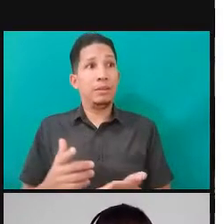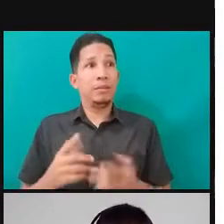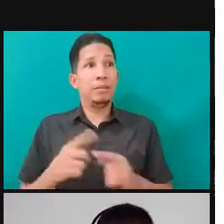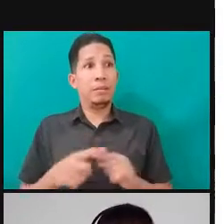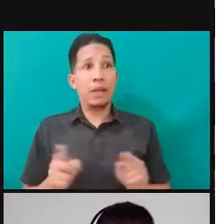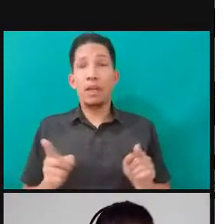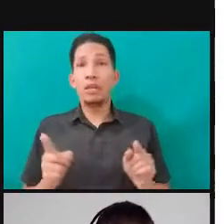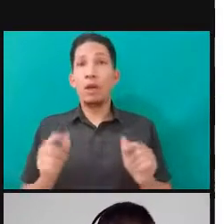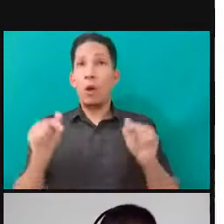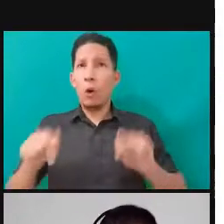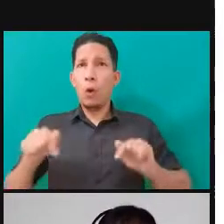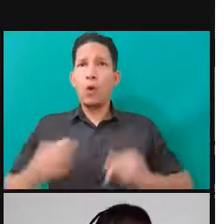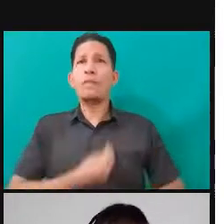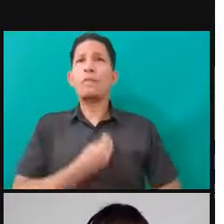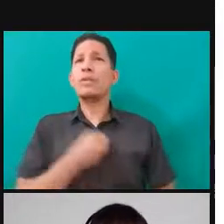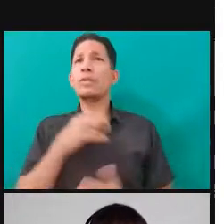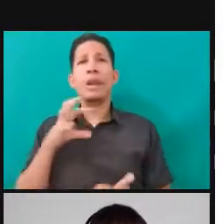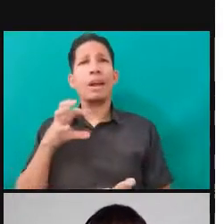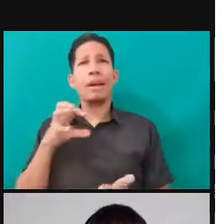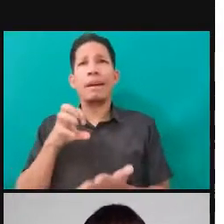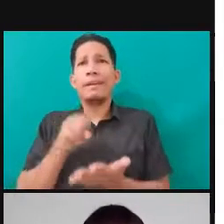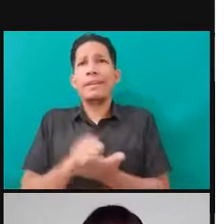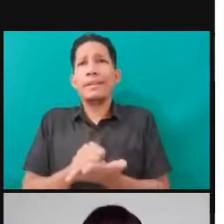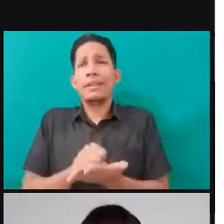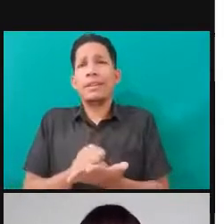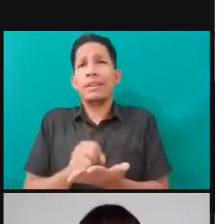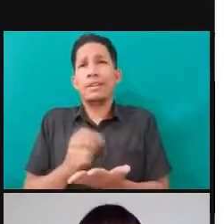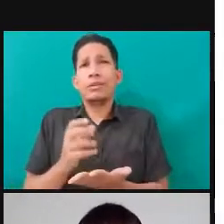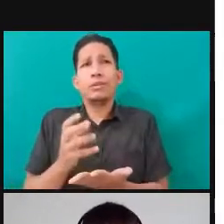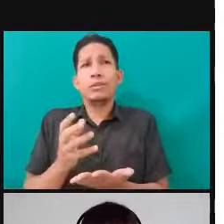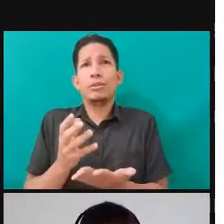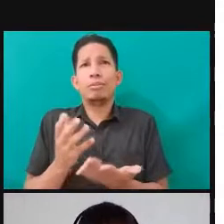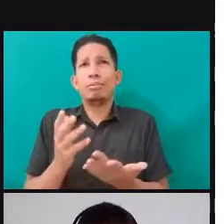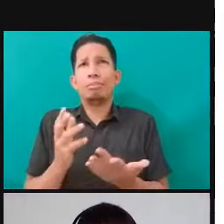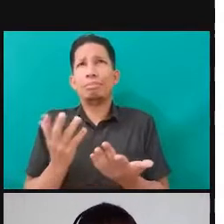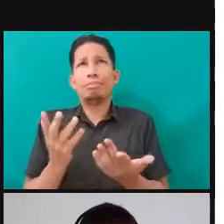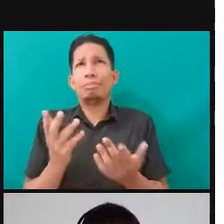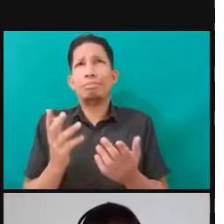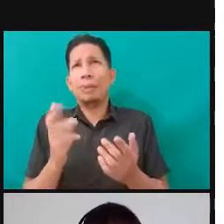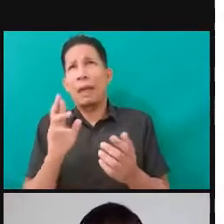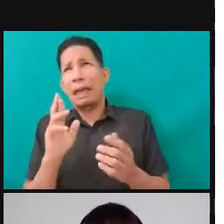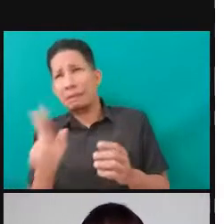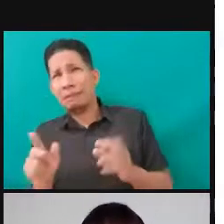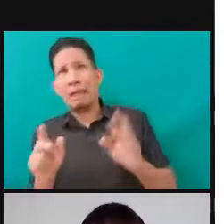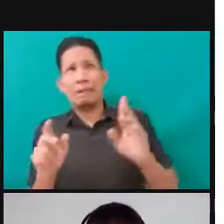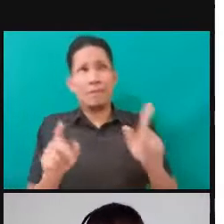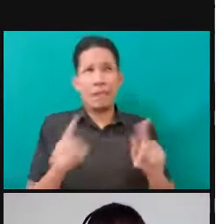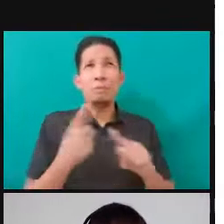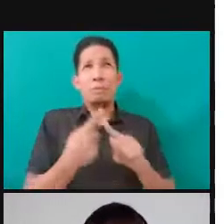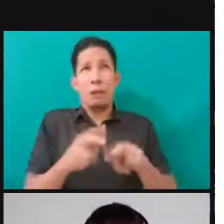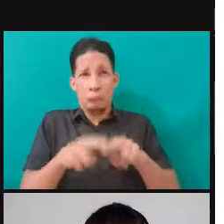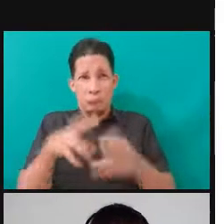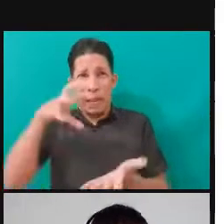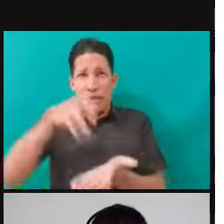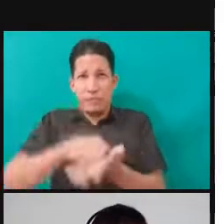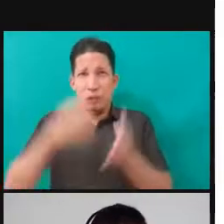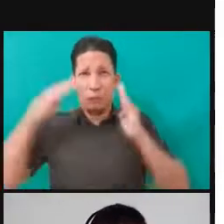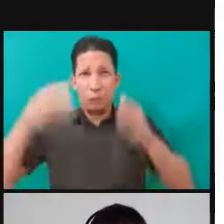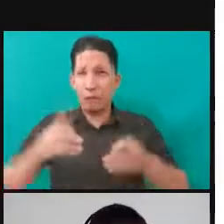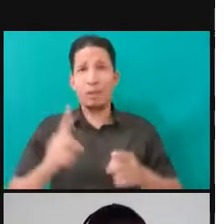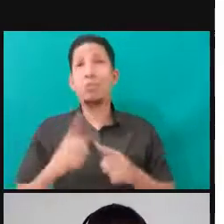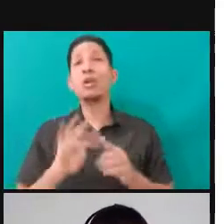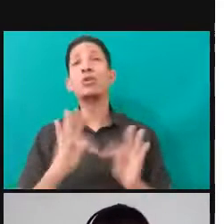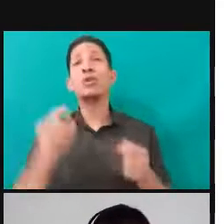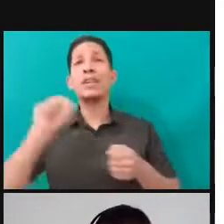que a gente entende que o registro já não diferencia mais as duas atividades, porque tudo que a gente faz hoje vai para o YouTube, vai para